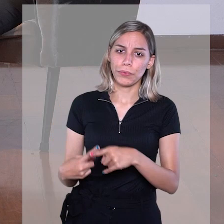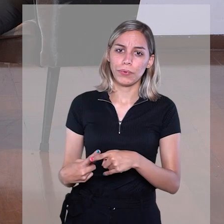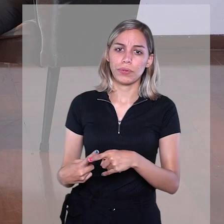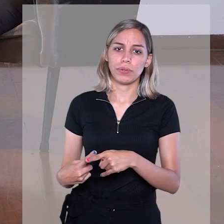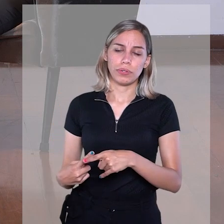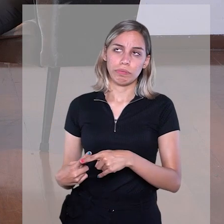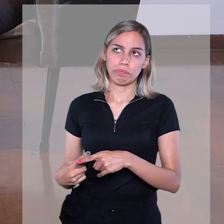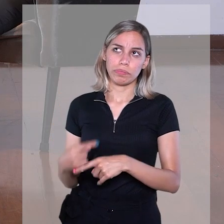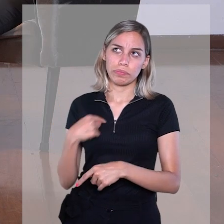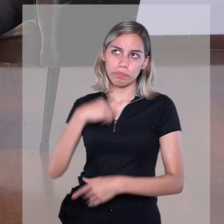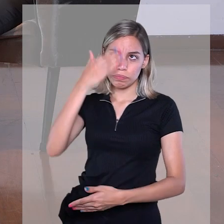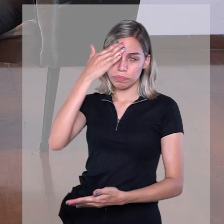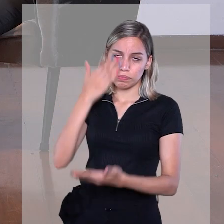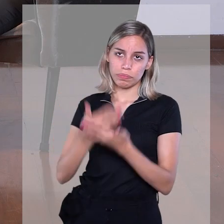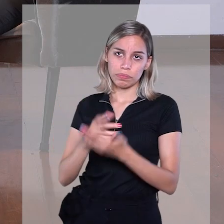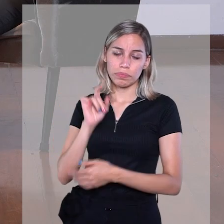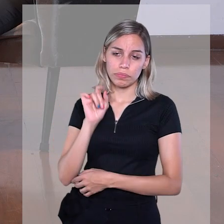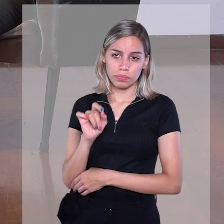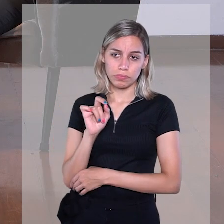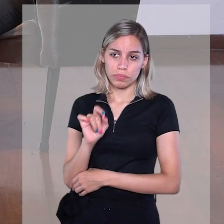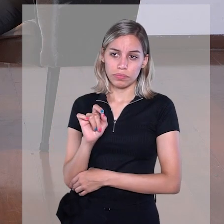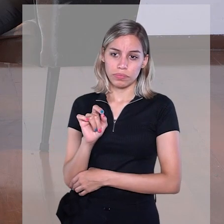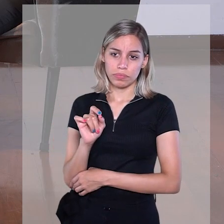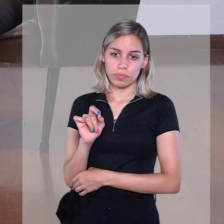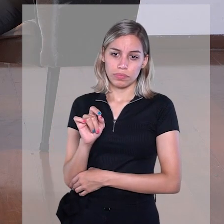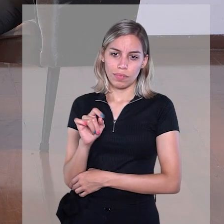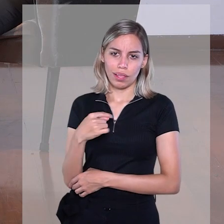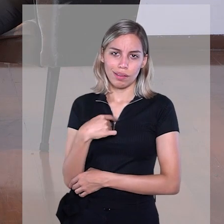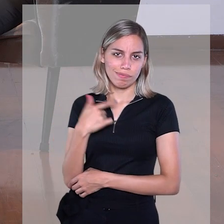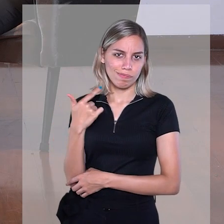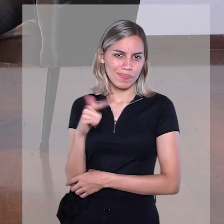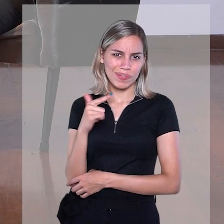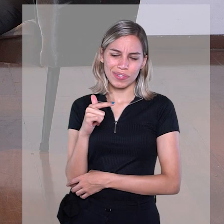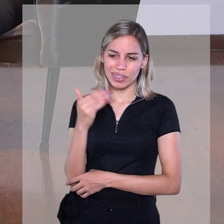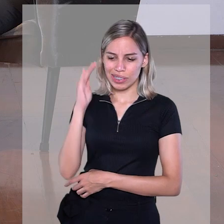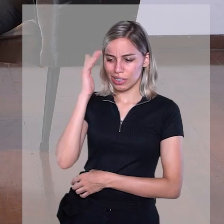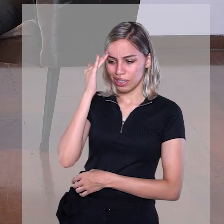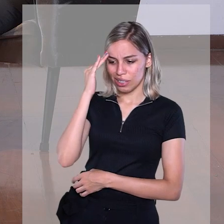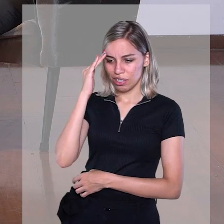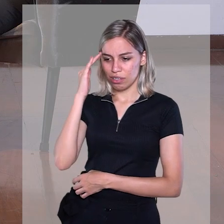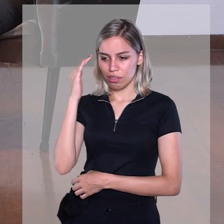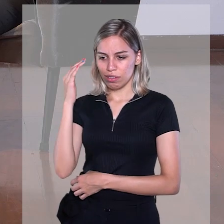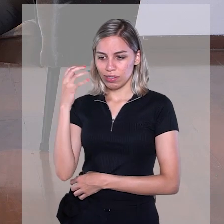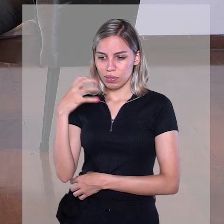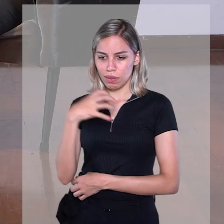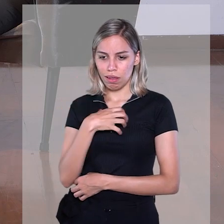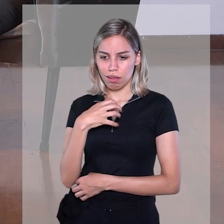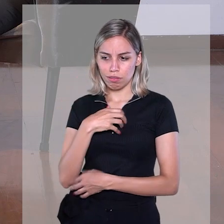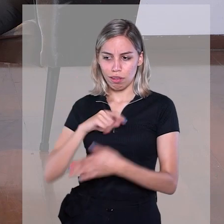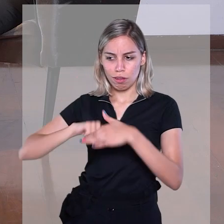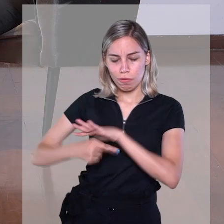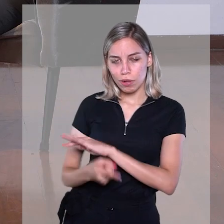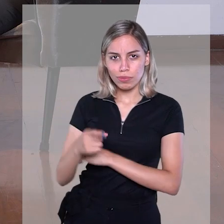entendido totalmente o sentido profundo daquela escolha juvenil. Como eu venho de